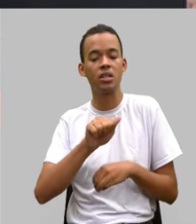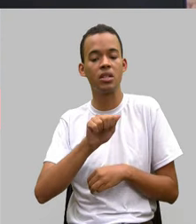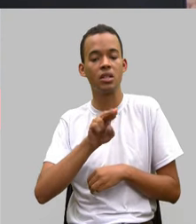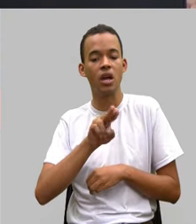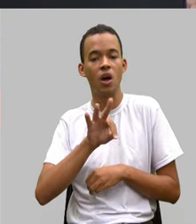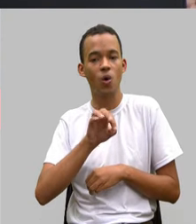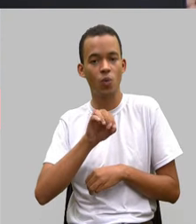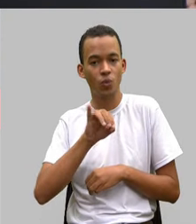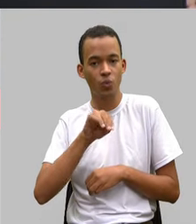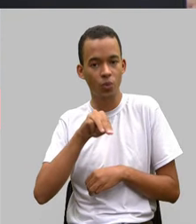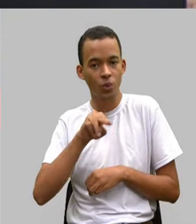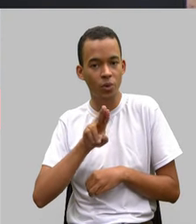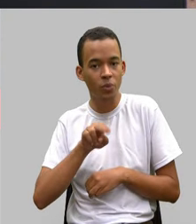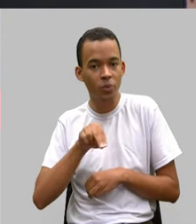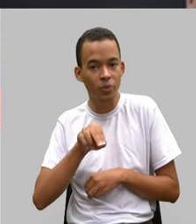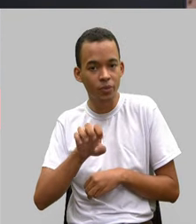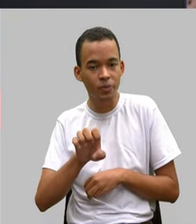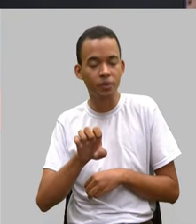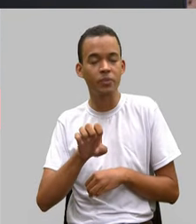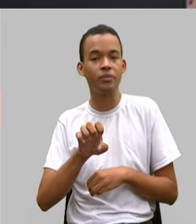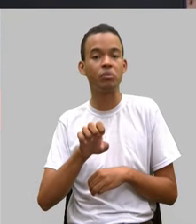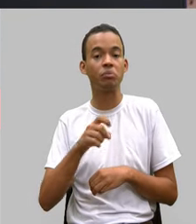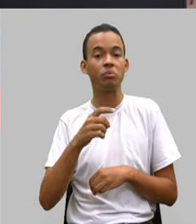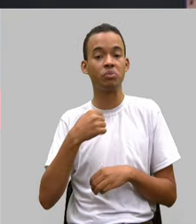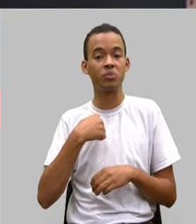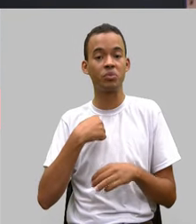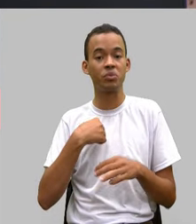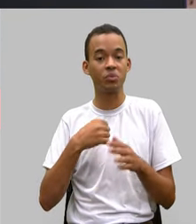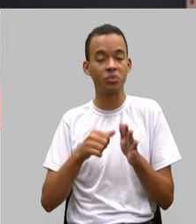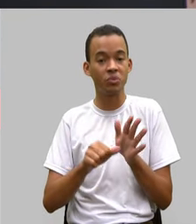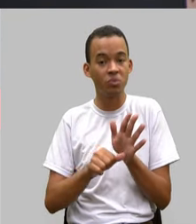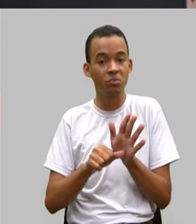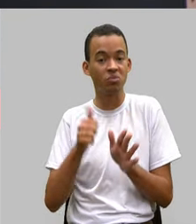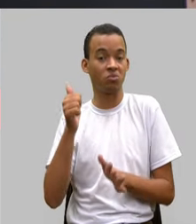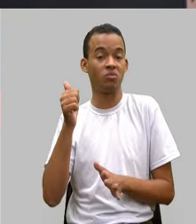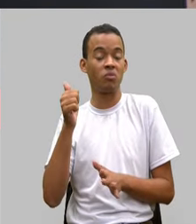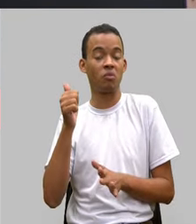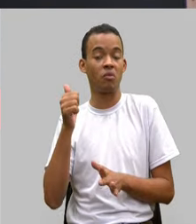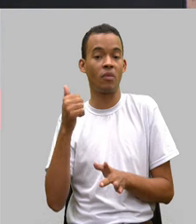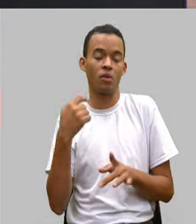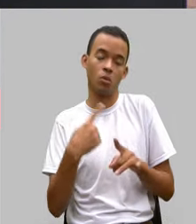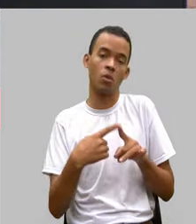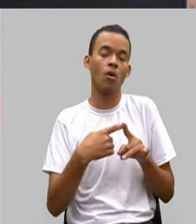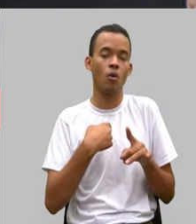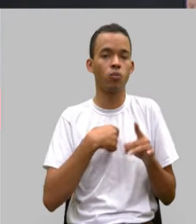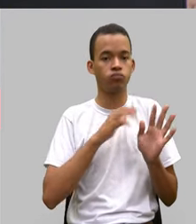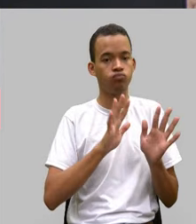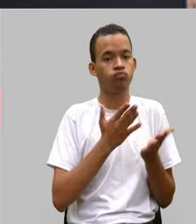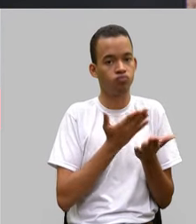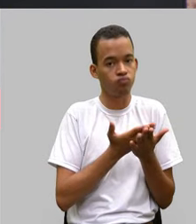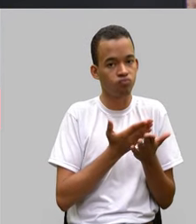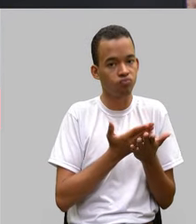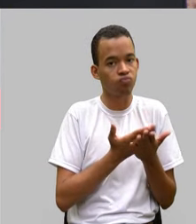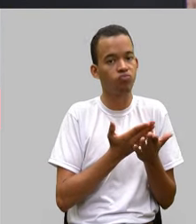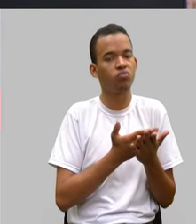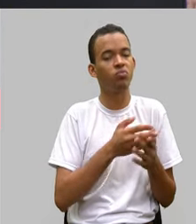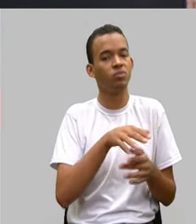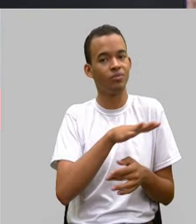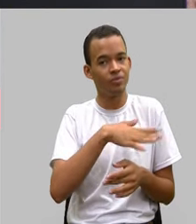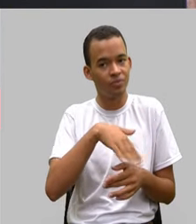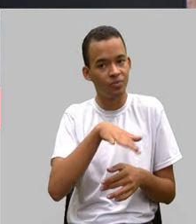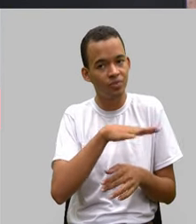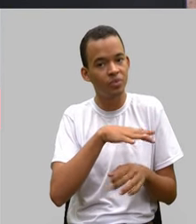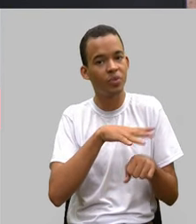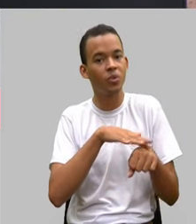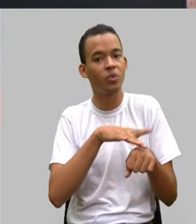algum texto de eh fisiopatologia da da das doenças imunológicas